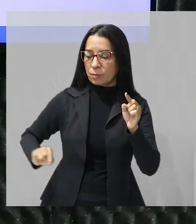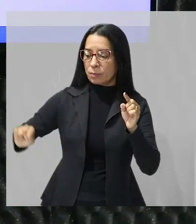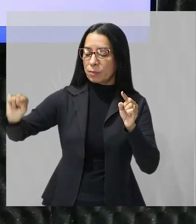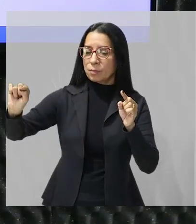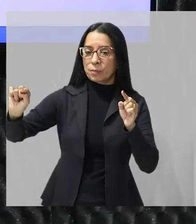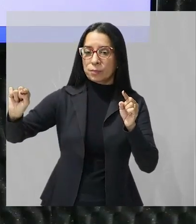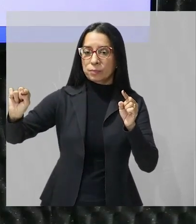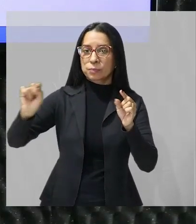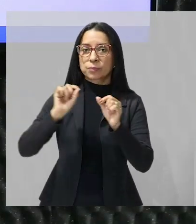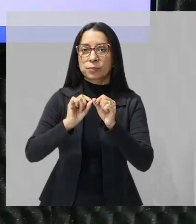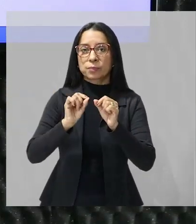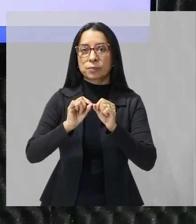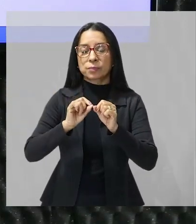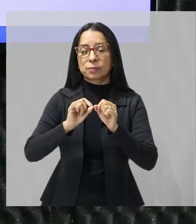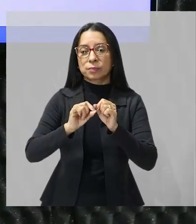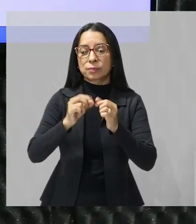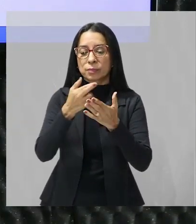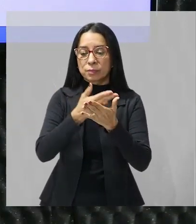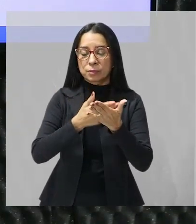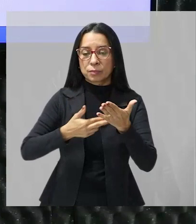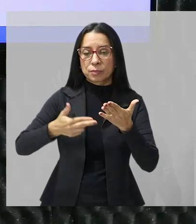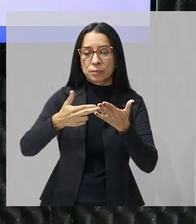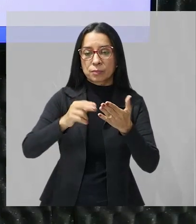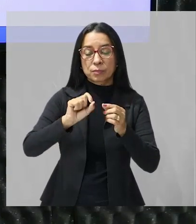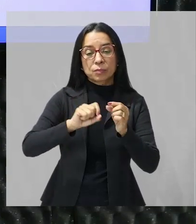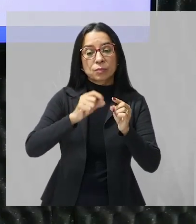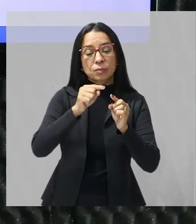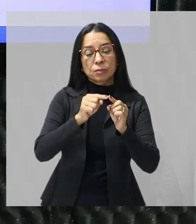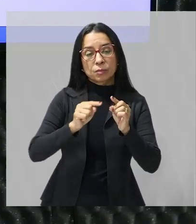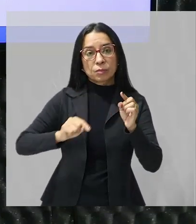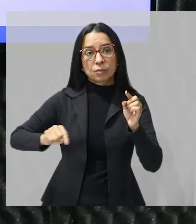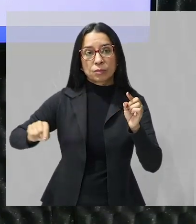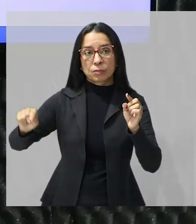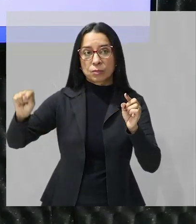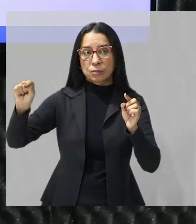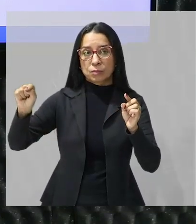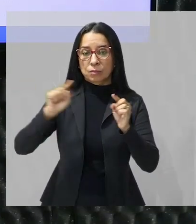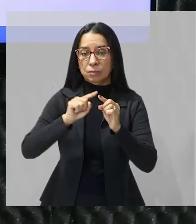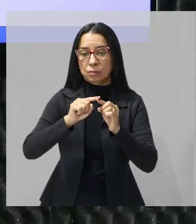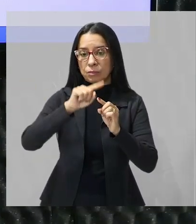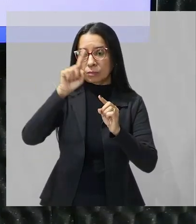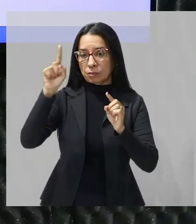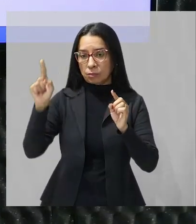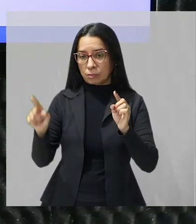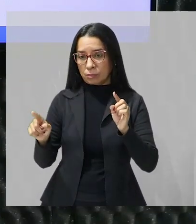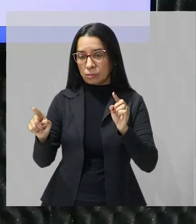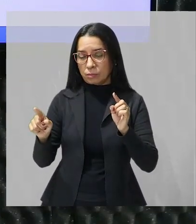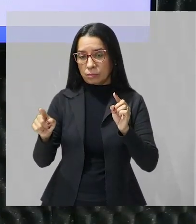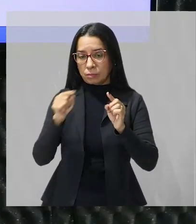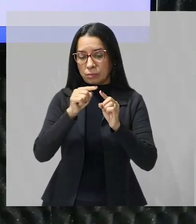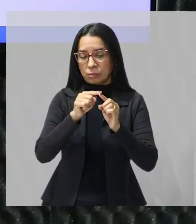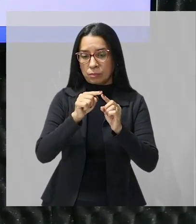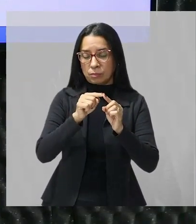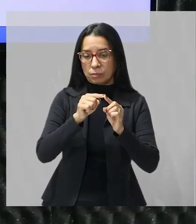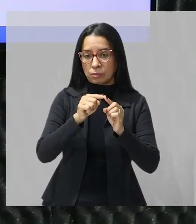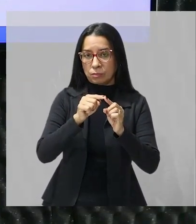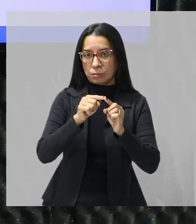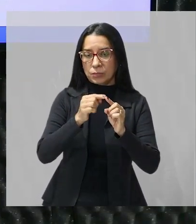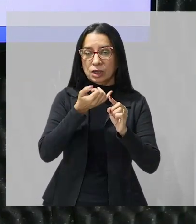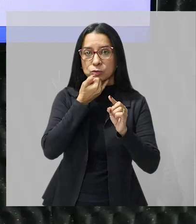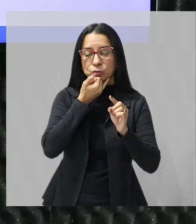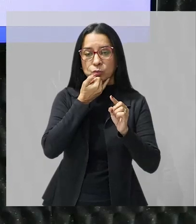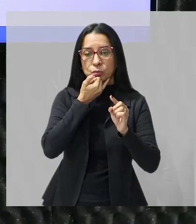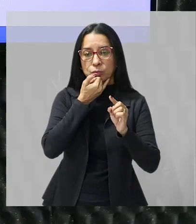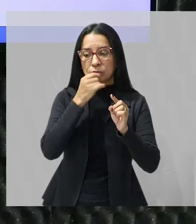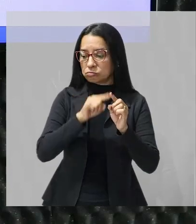se você fizer o desenho aí no seu caderno, ou acompanhar aqui a trajetória que o meu dedo está percorrendo, ó, ela sai de um ponto,